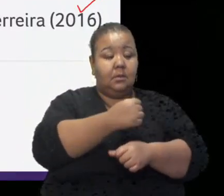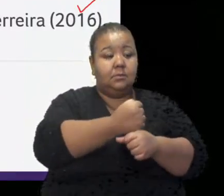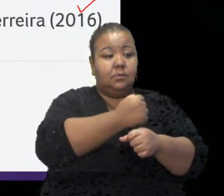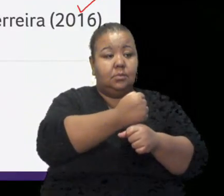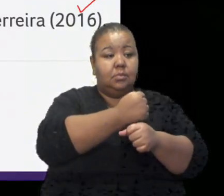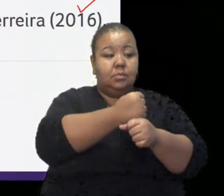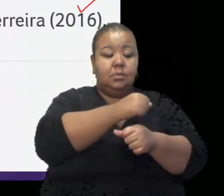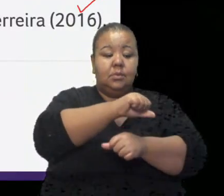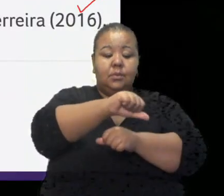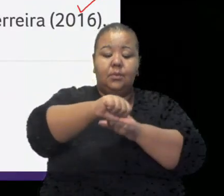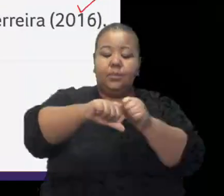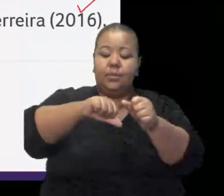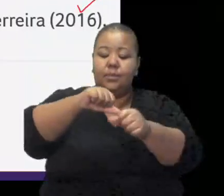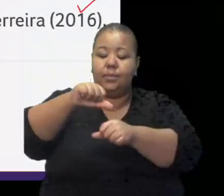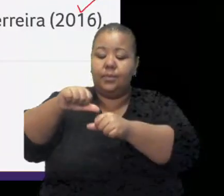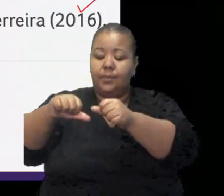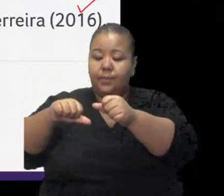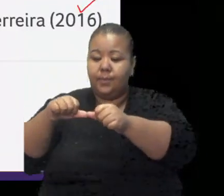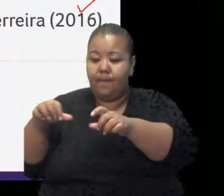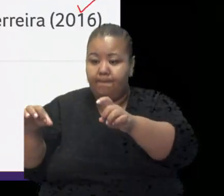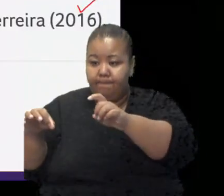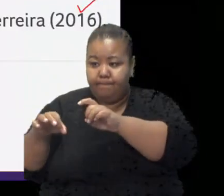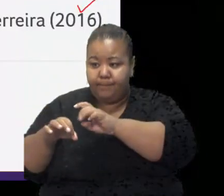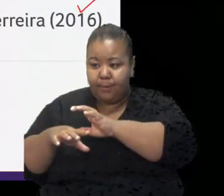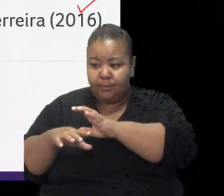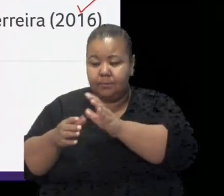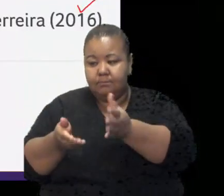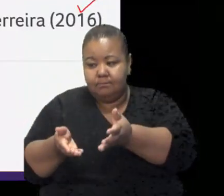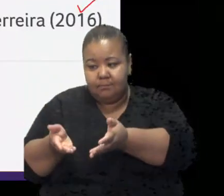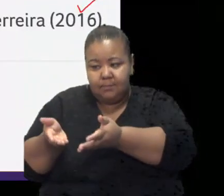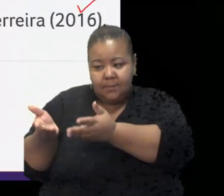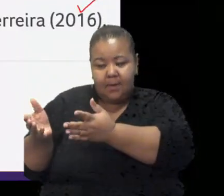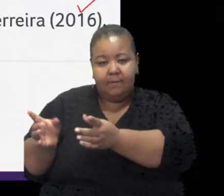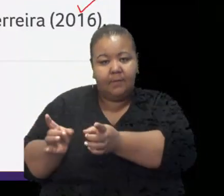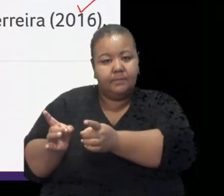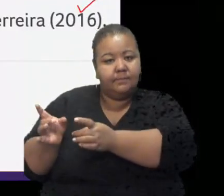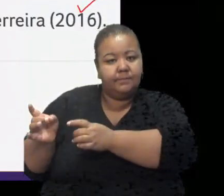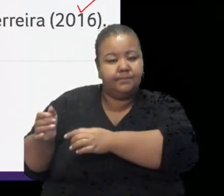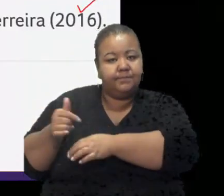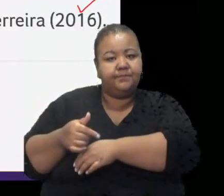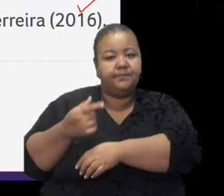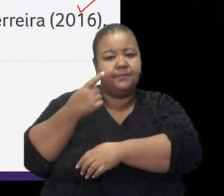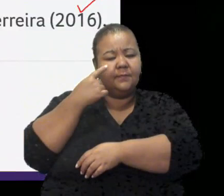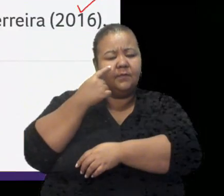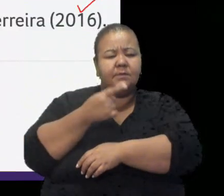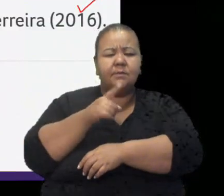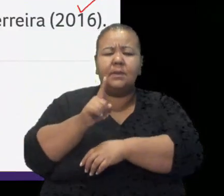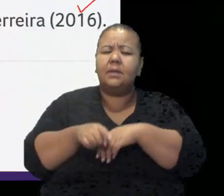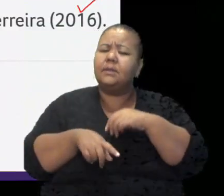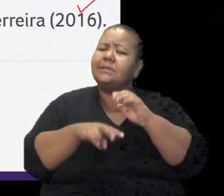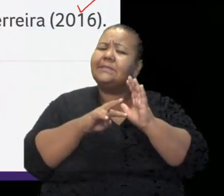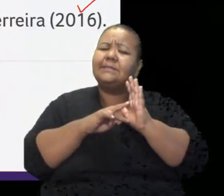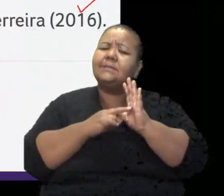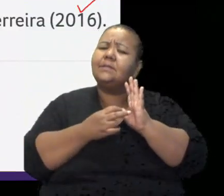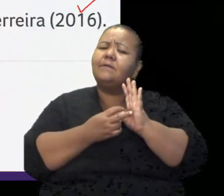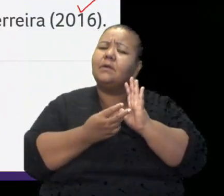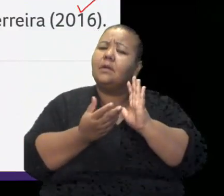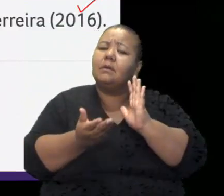concepção final, né? O produto precisa estar pronto para comercialização. Então, vamos ver, ó, mas o que significa, então,